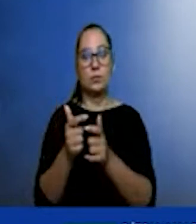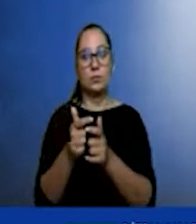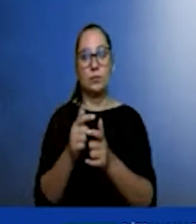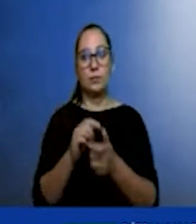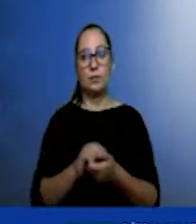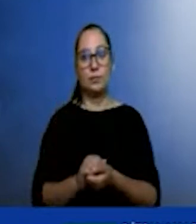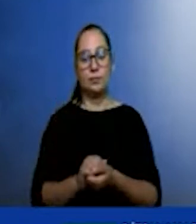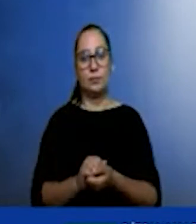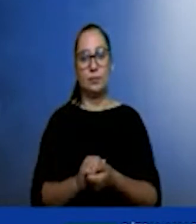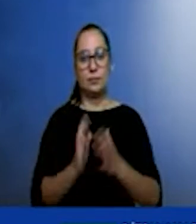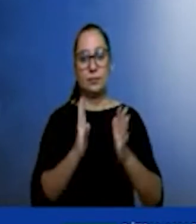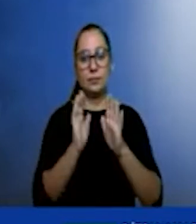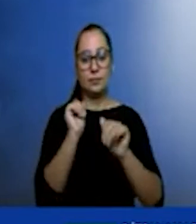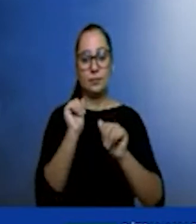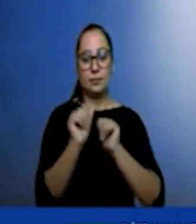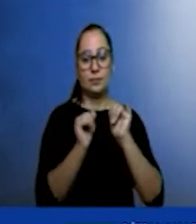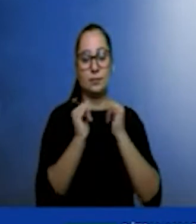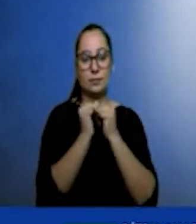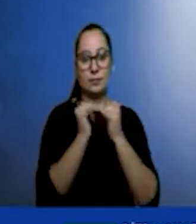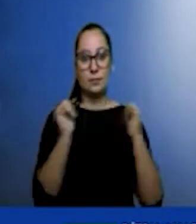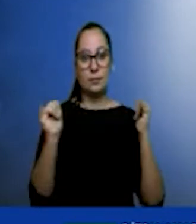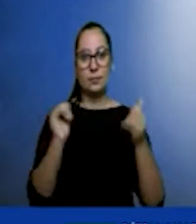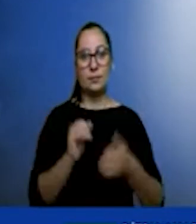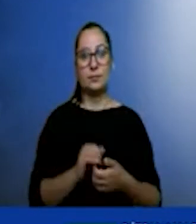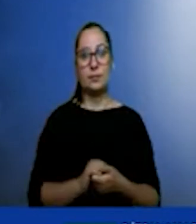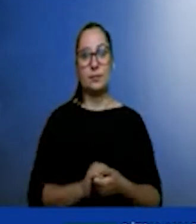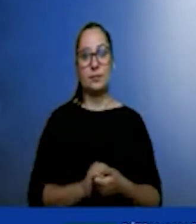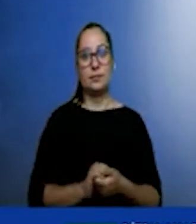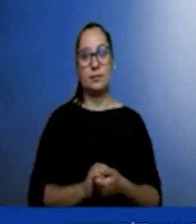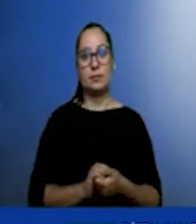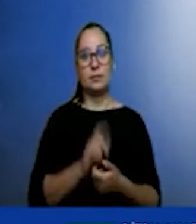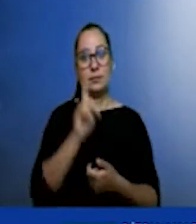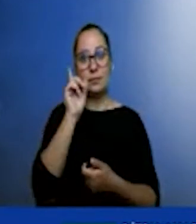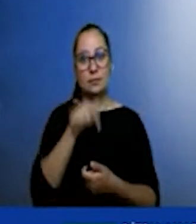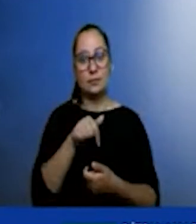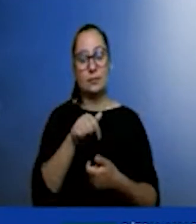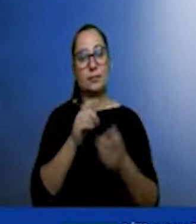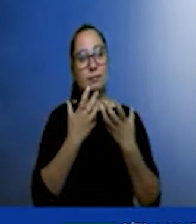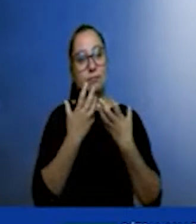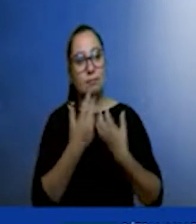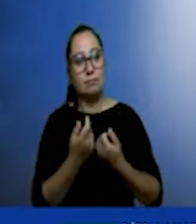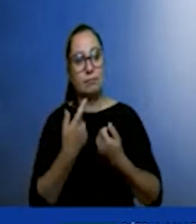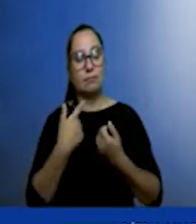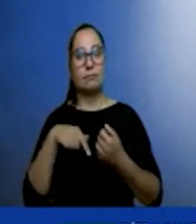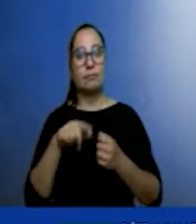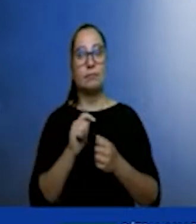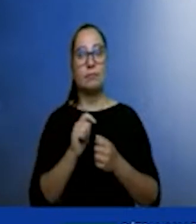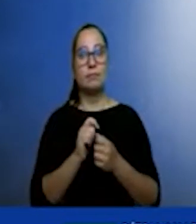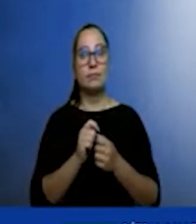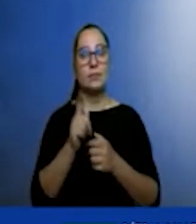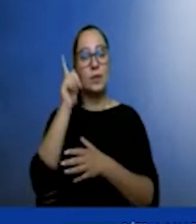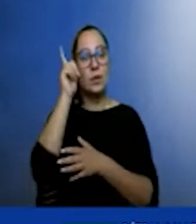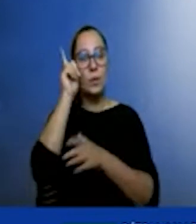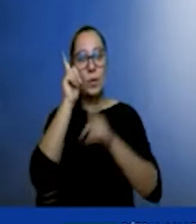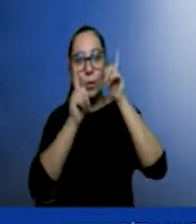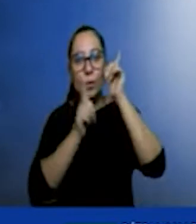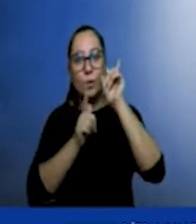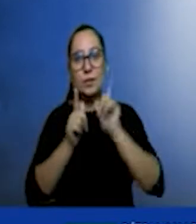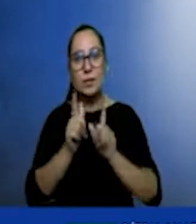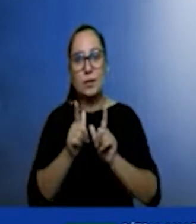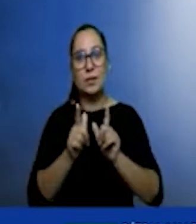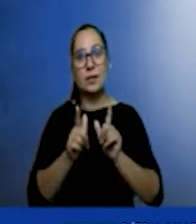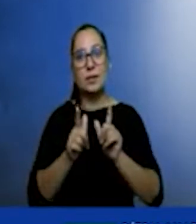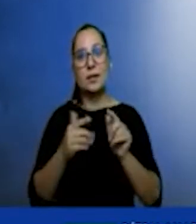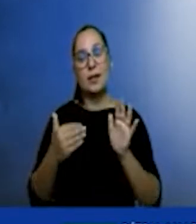de transição energética, vai ser aquilo que vai permitir com que nós consigamos nos limitar a